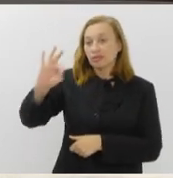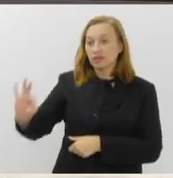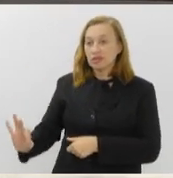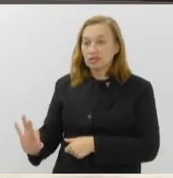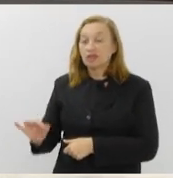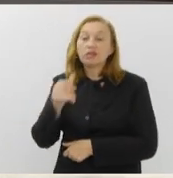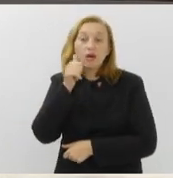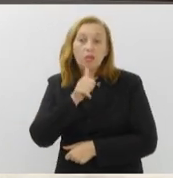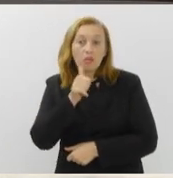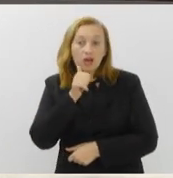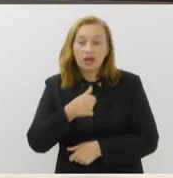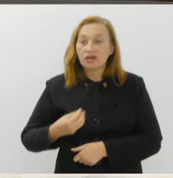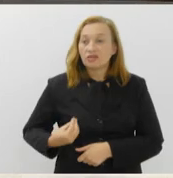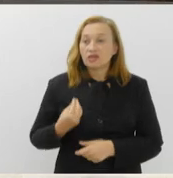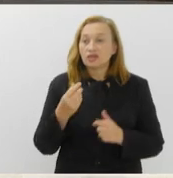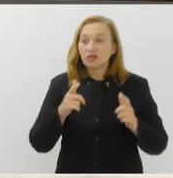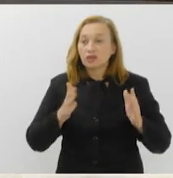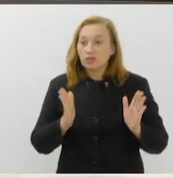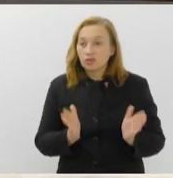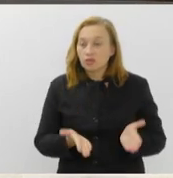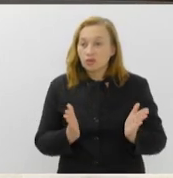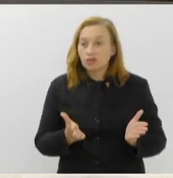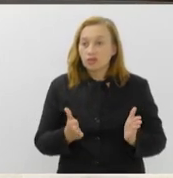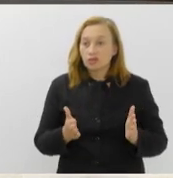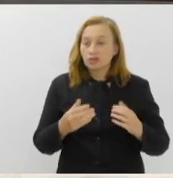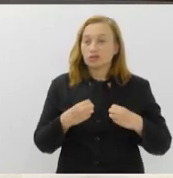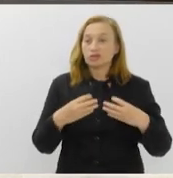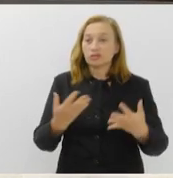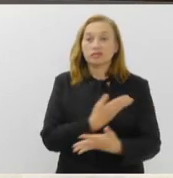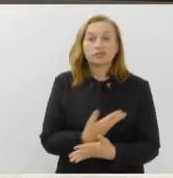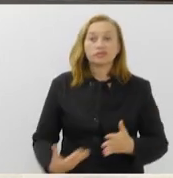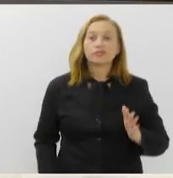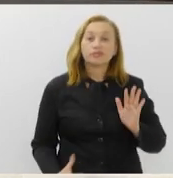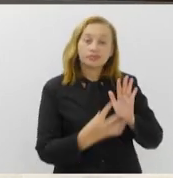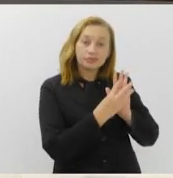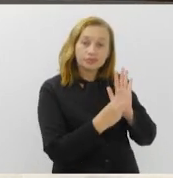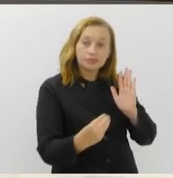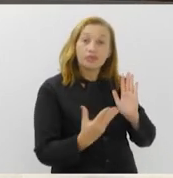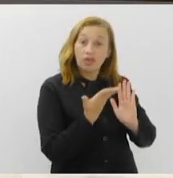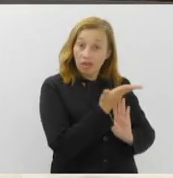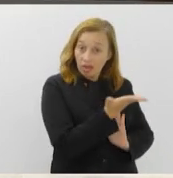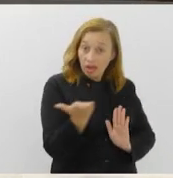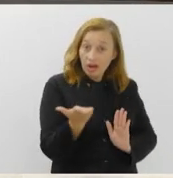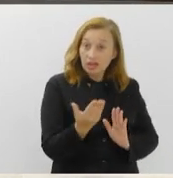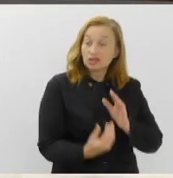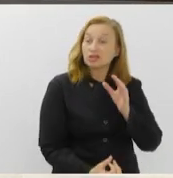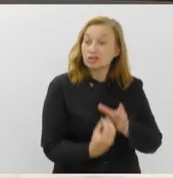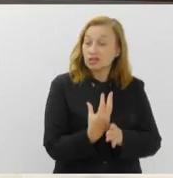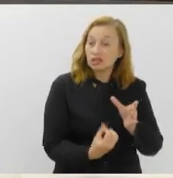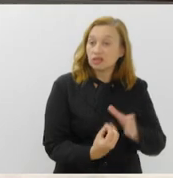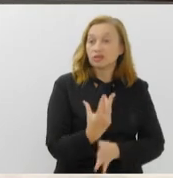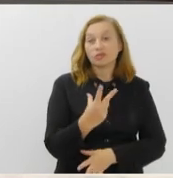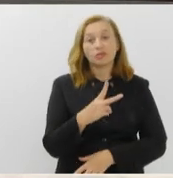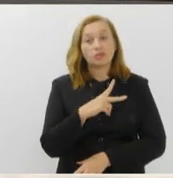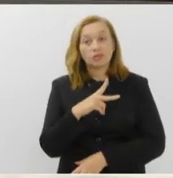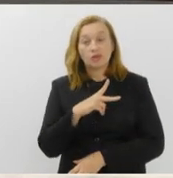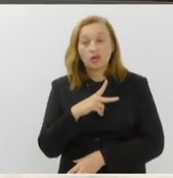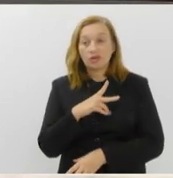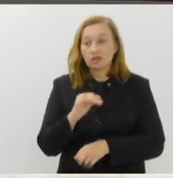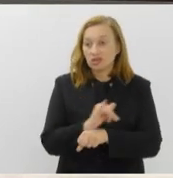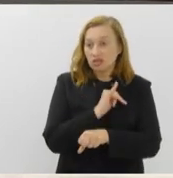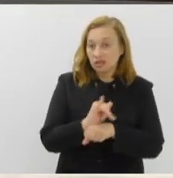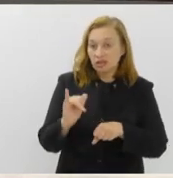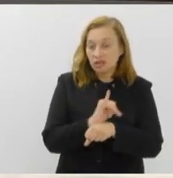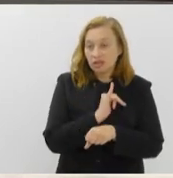mulheres que estão aqui hoje nessa audiência, são um exemplo disso, que elas criam as suas próprias alternativas,